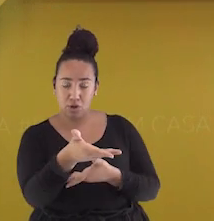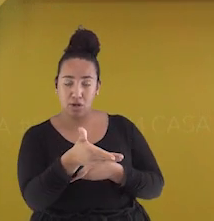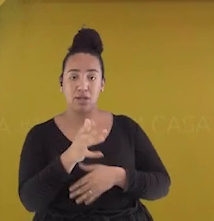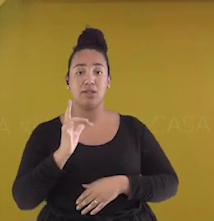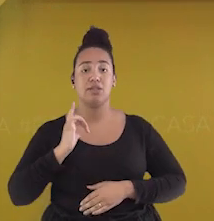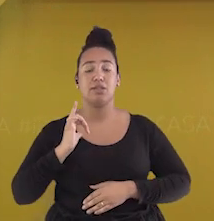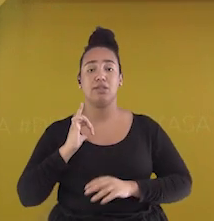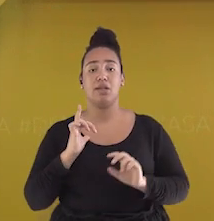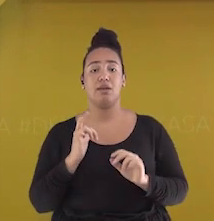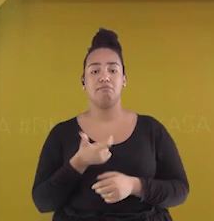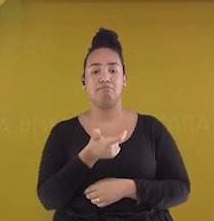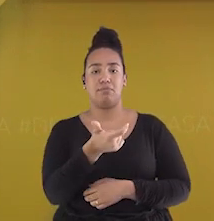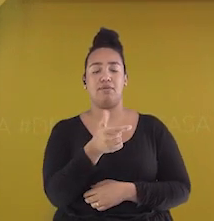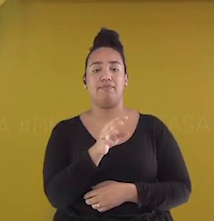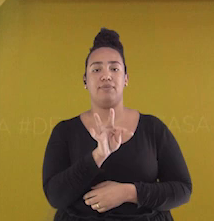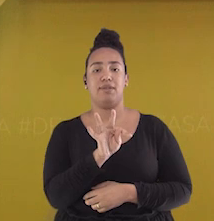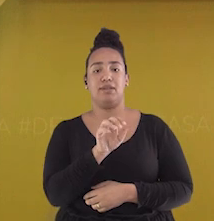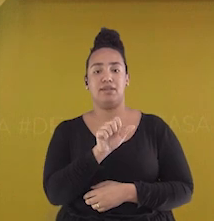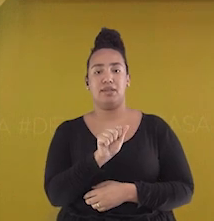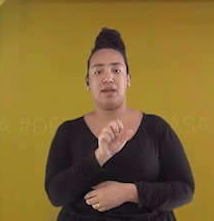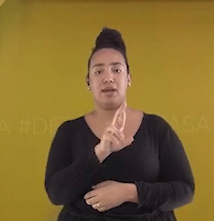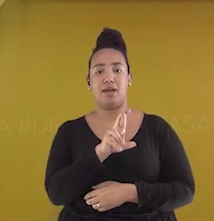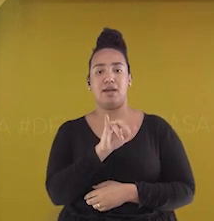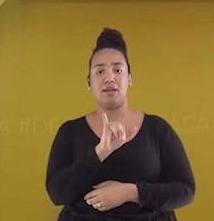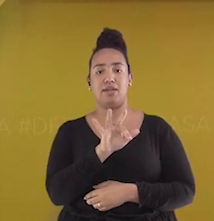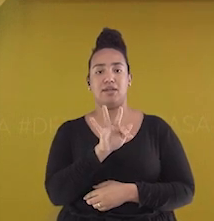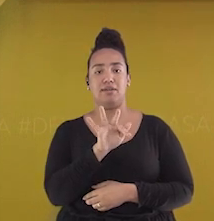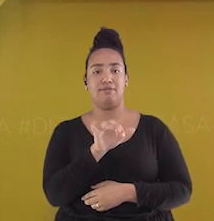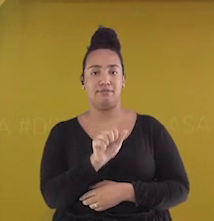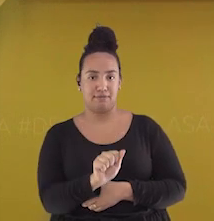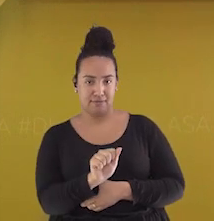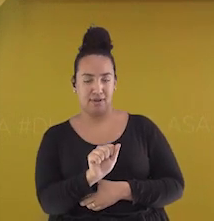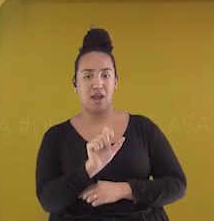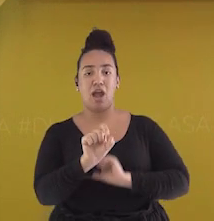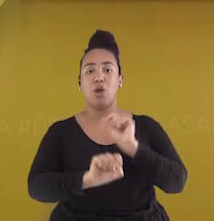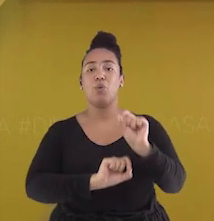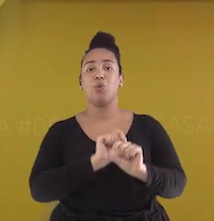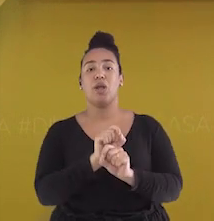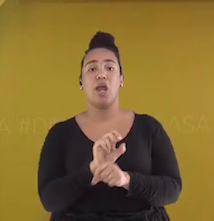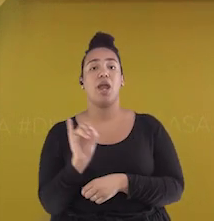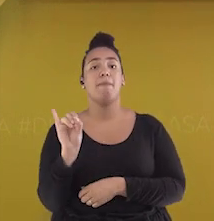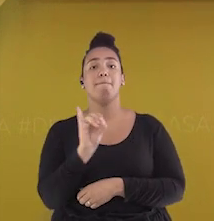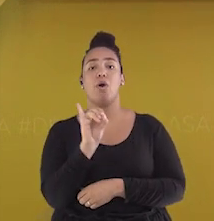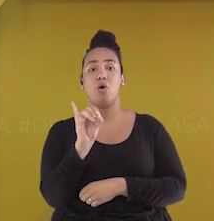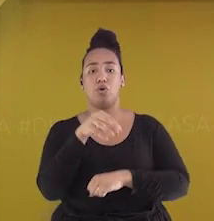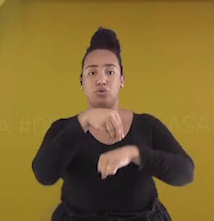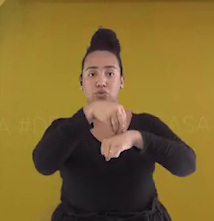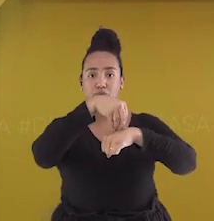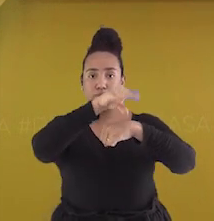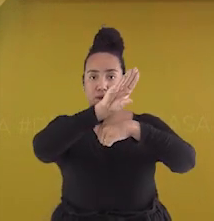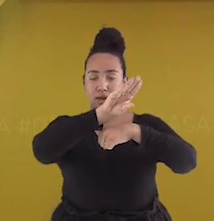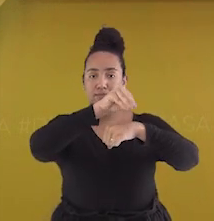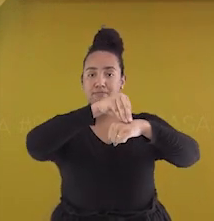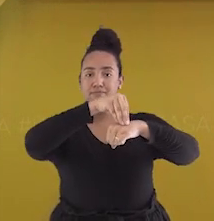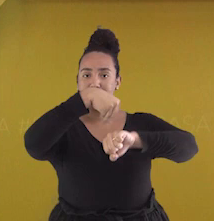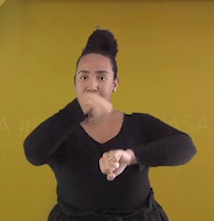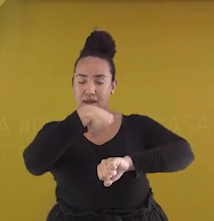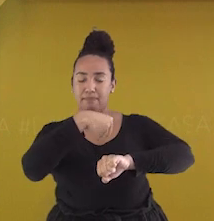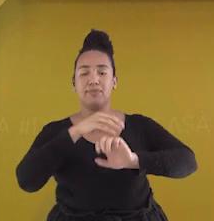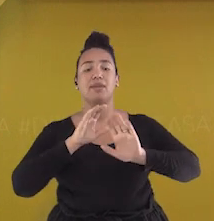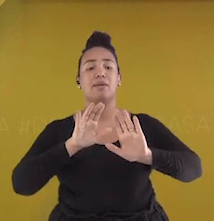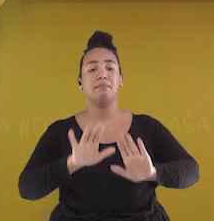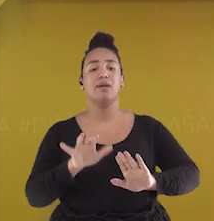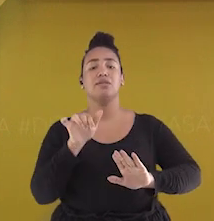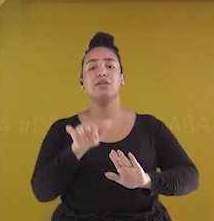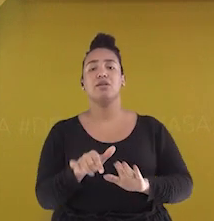tarifas alfandegárias. Já ouviu falar? Impostos de importação e exportação. E qual é